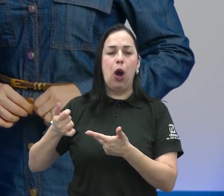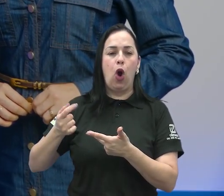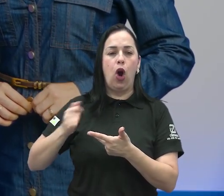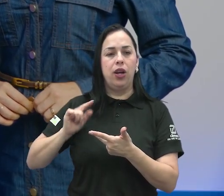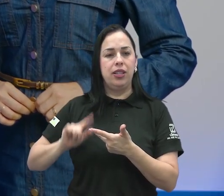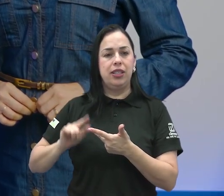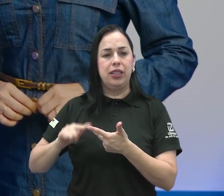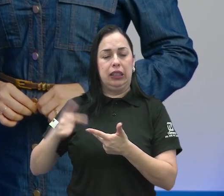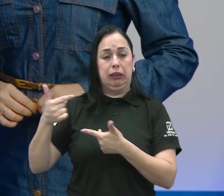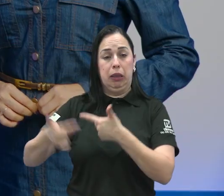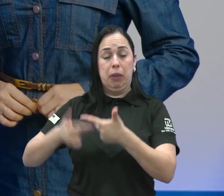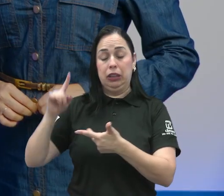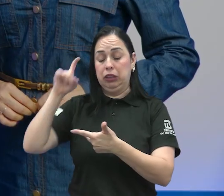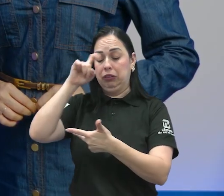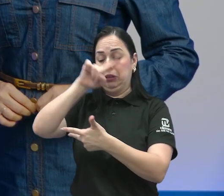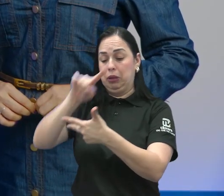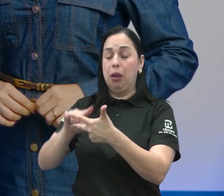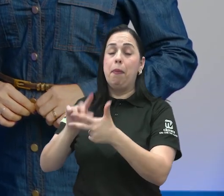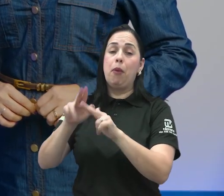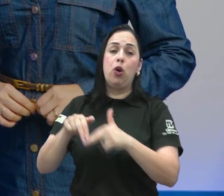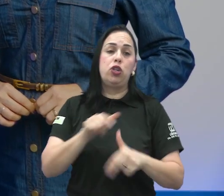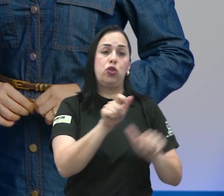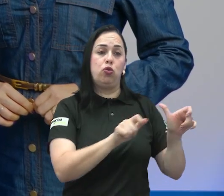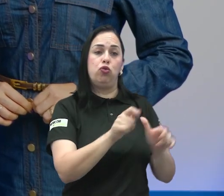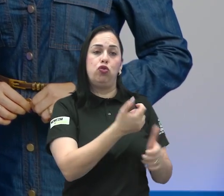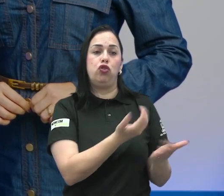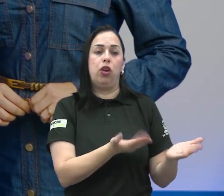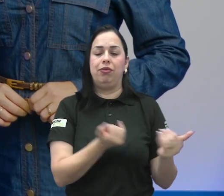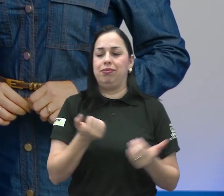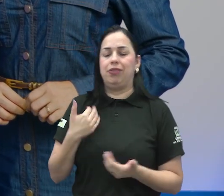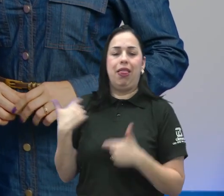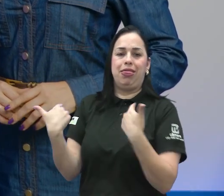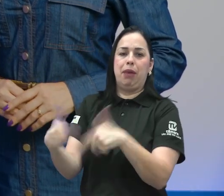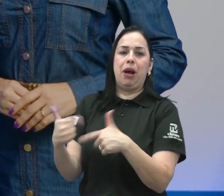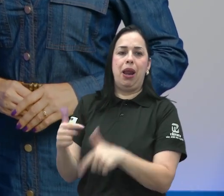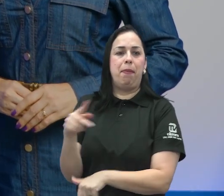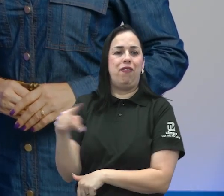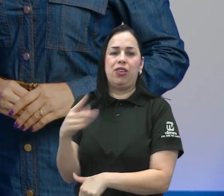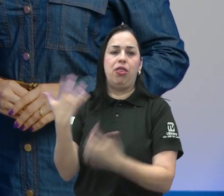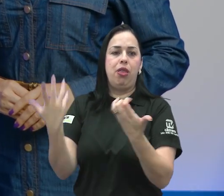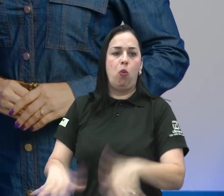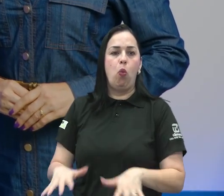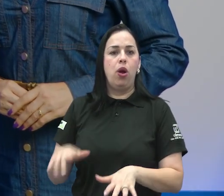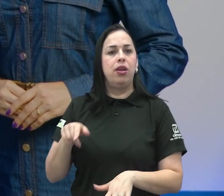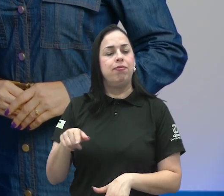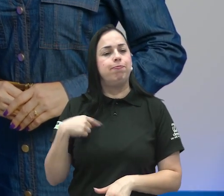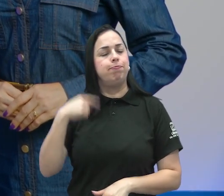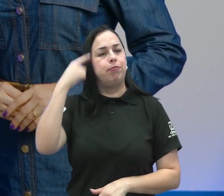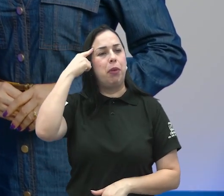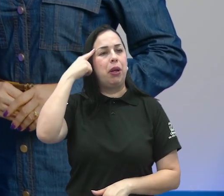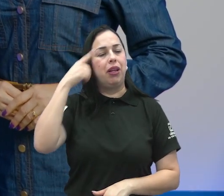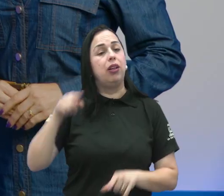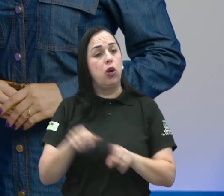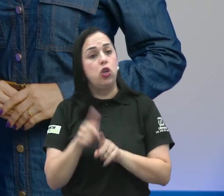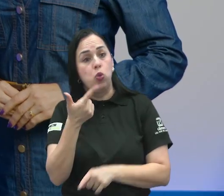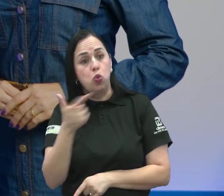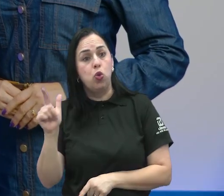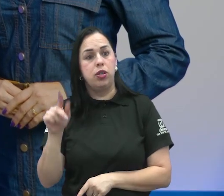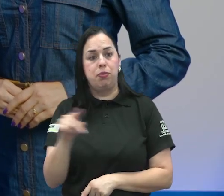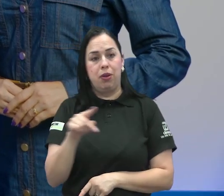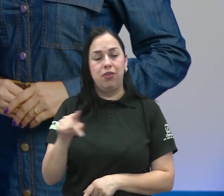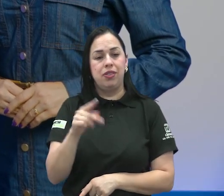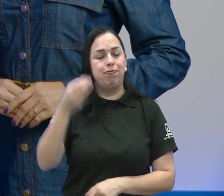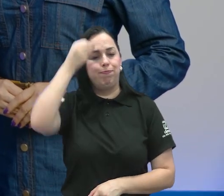as condições de trabalho difíceis estão afastando os jovens da profissão e fazendo com que muitos profissionais pensem em